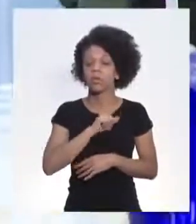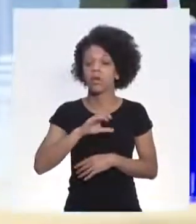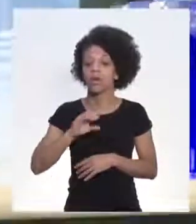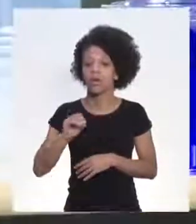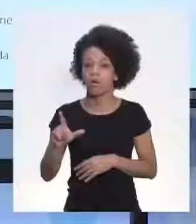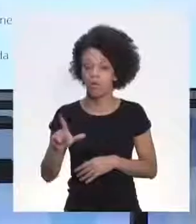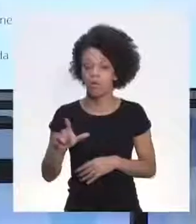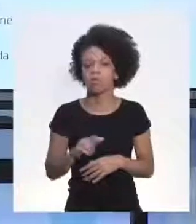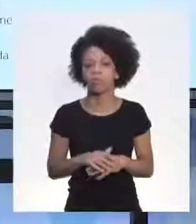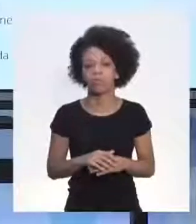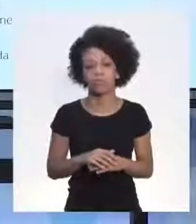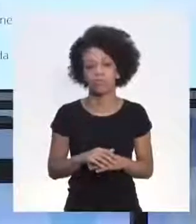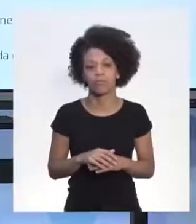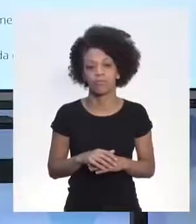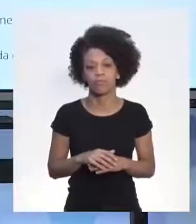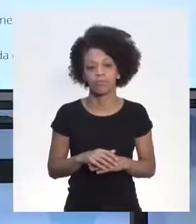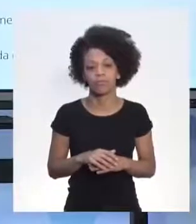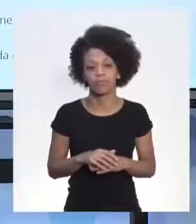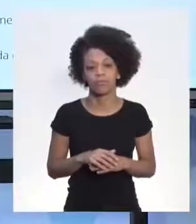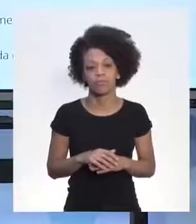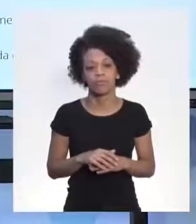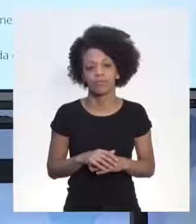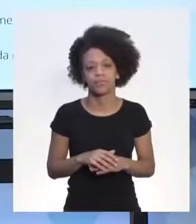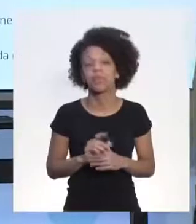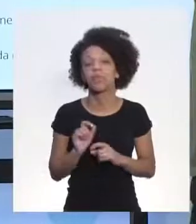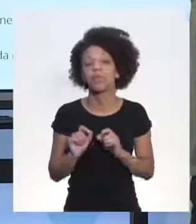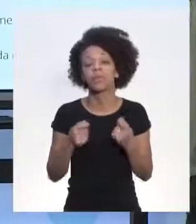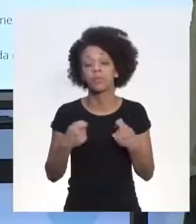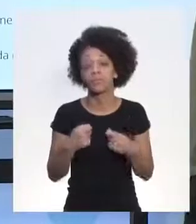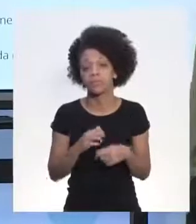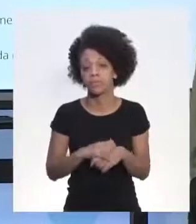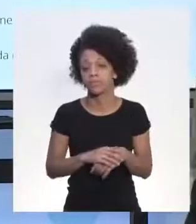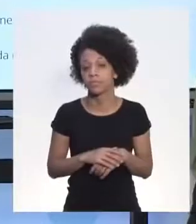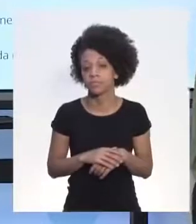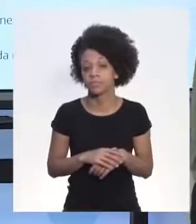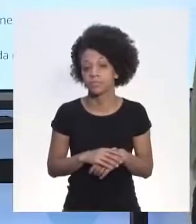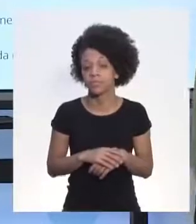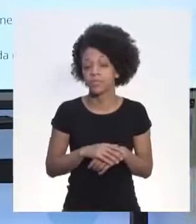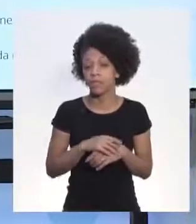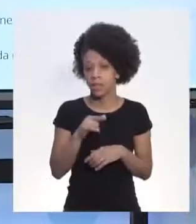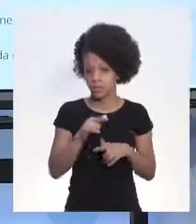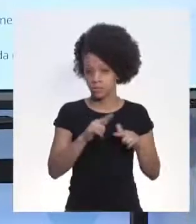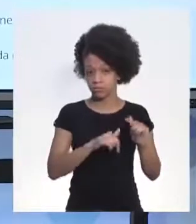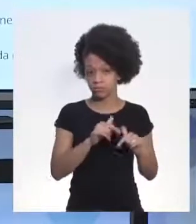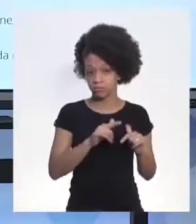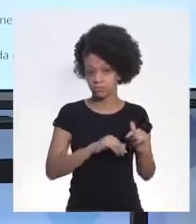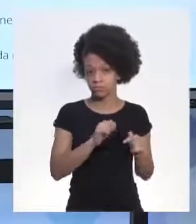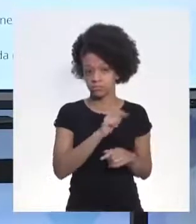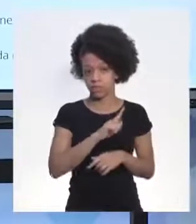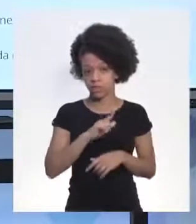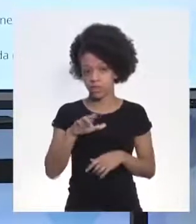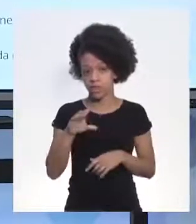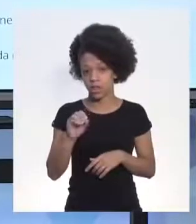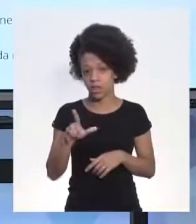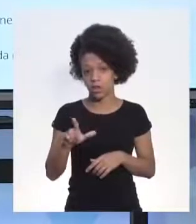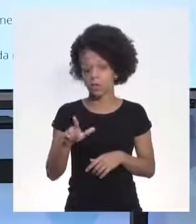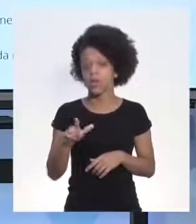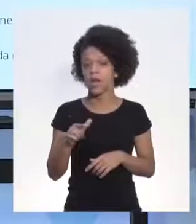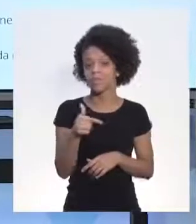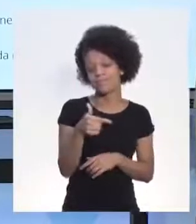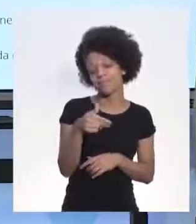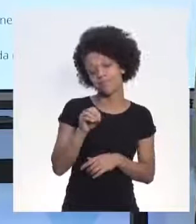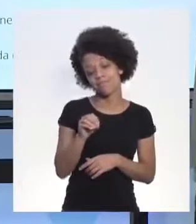Deixa eu colocar isso aqui para cá, né? Okay. O que eu peguei aqui nesse álcool? Esse álcool aqui é de 70 graus, né? Então, ele